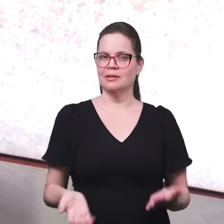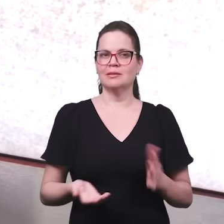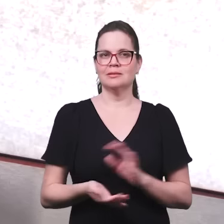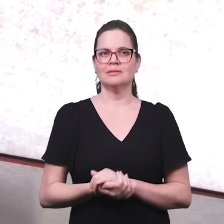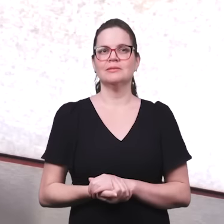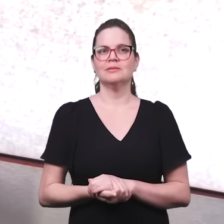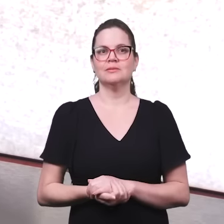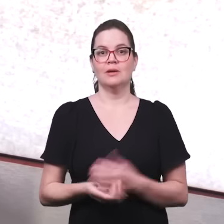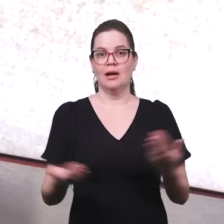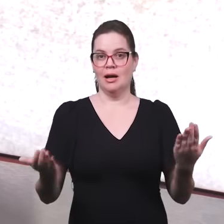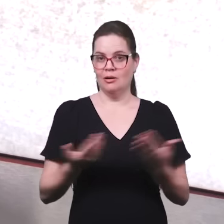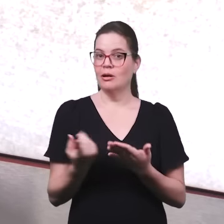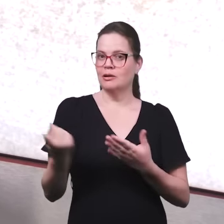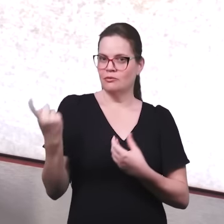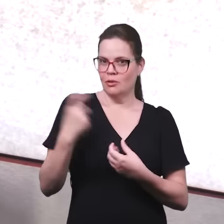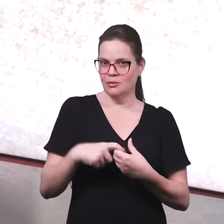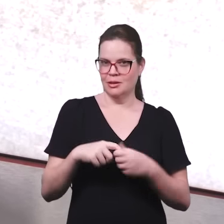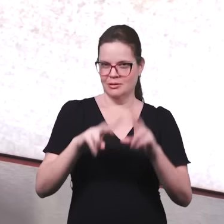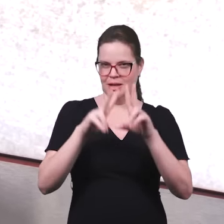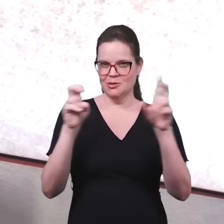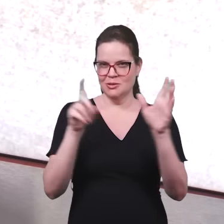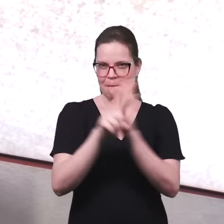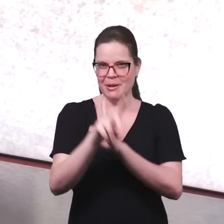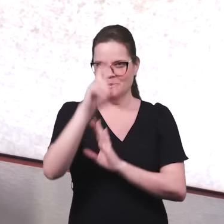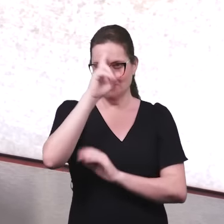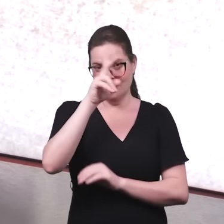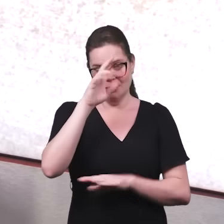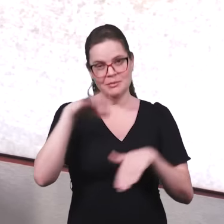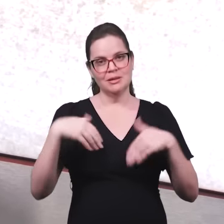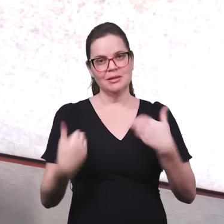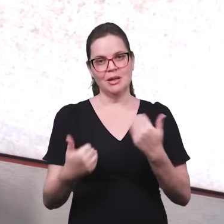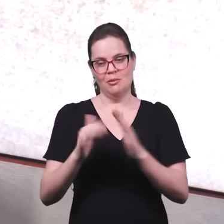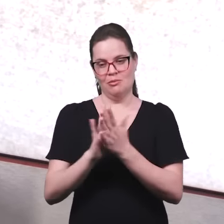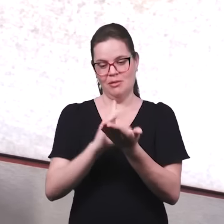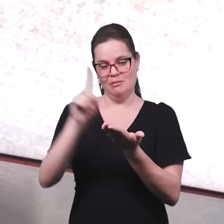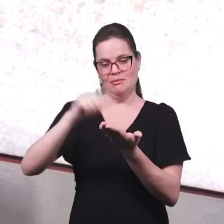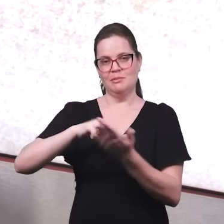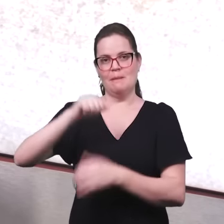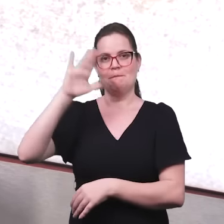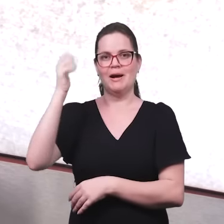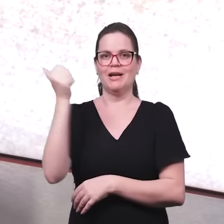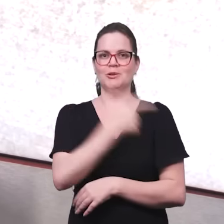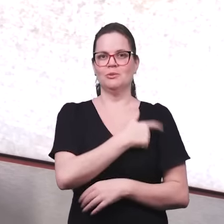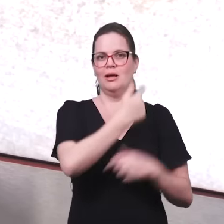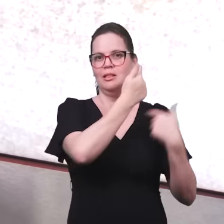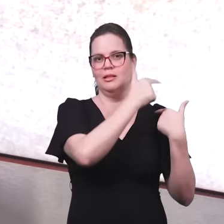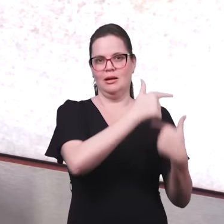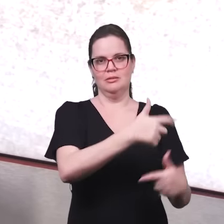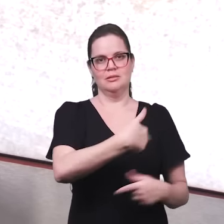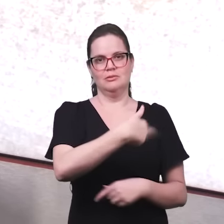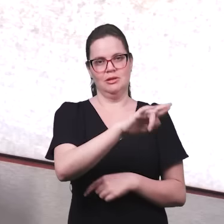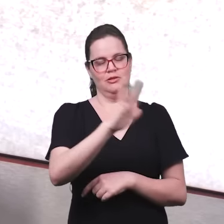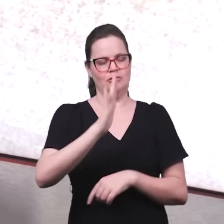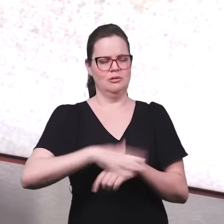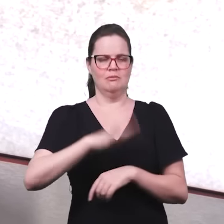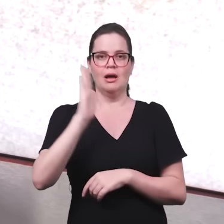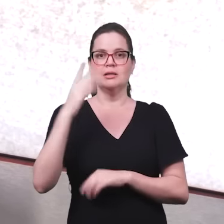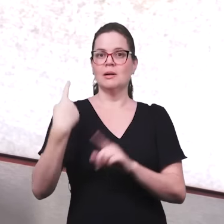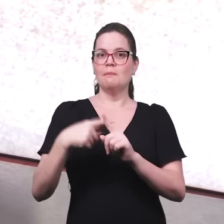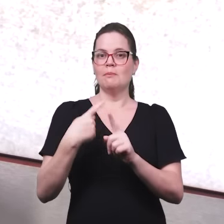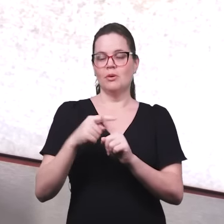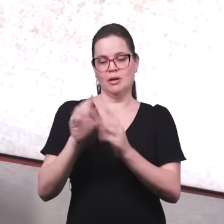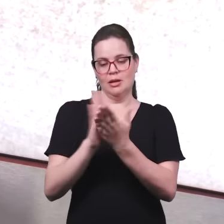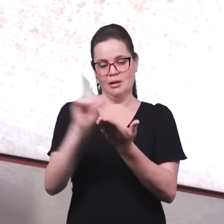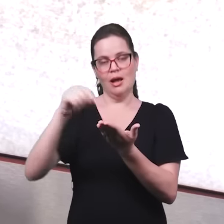bem, voltando à nossa pergunta, a Bíblia ela é superior à tradição religiosa, porque ela é